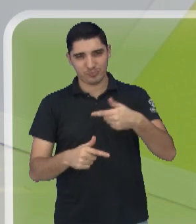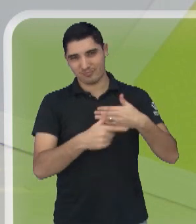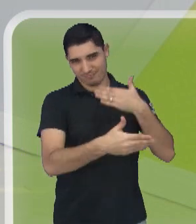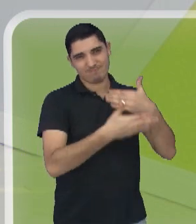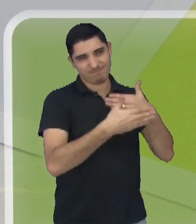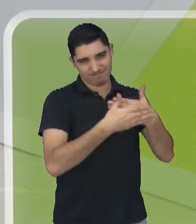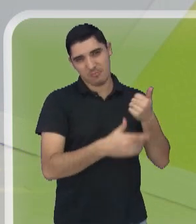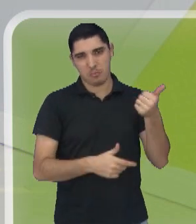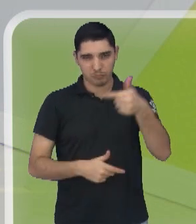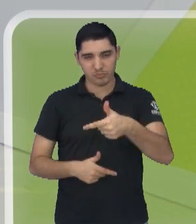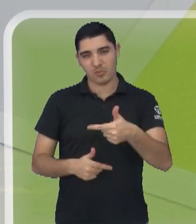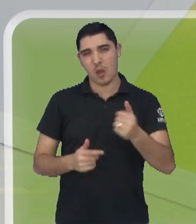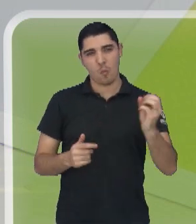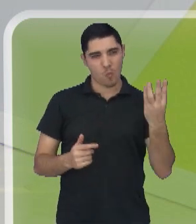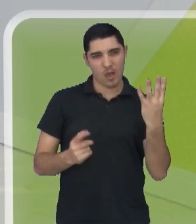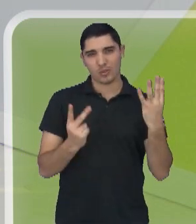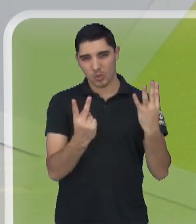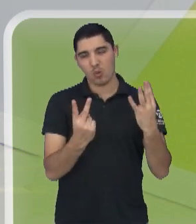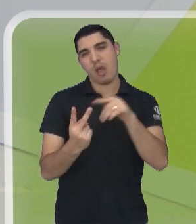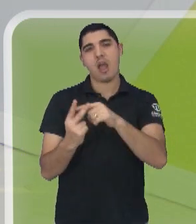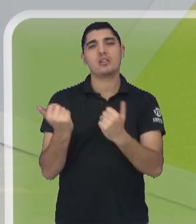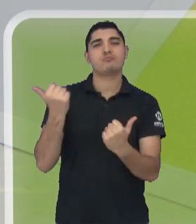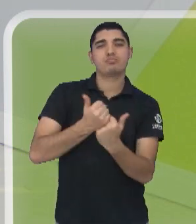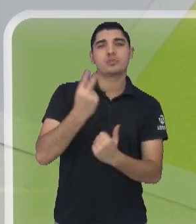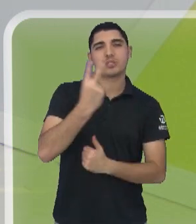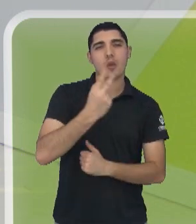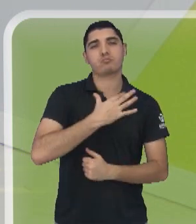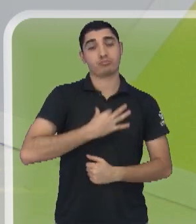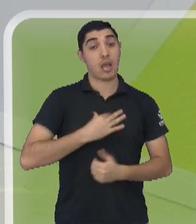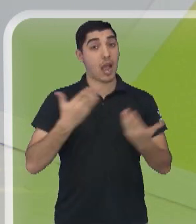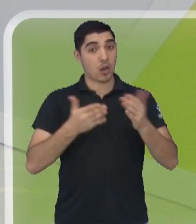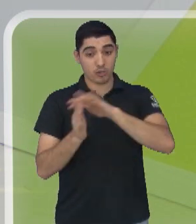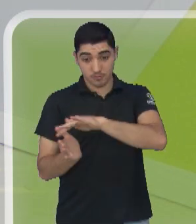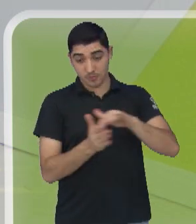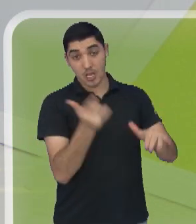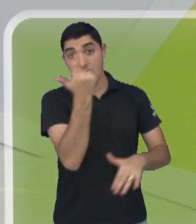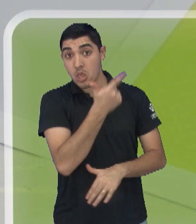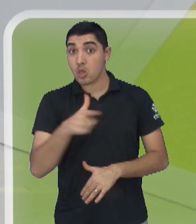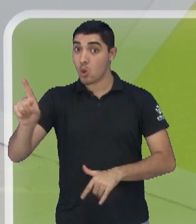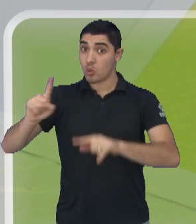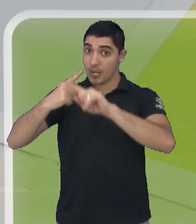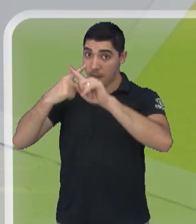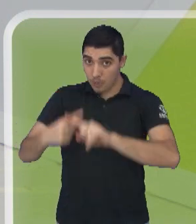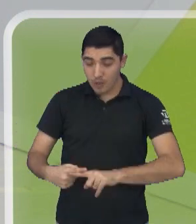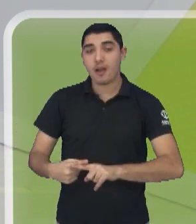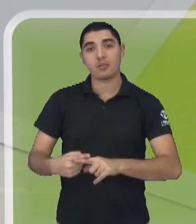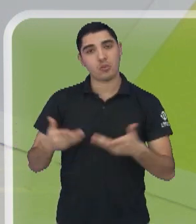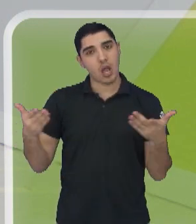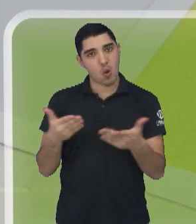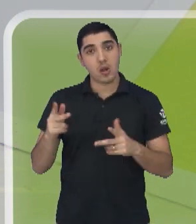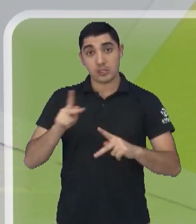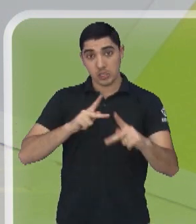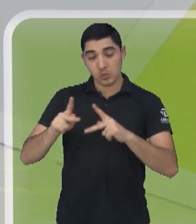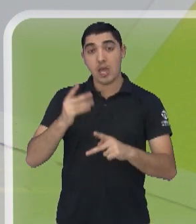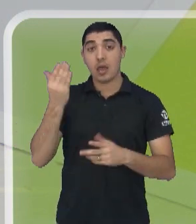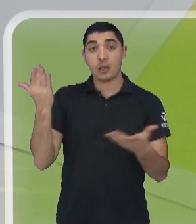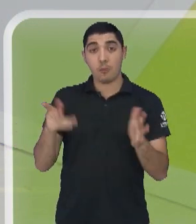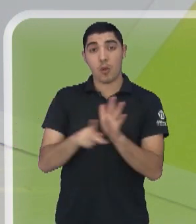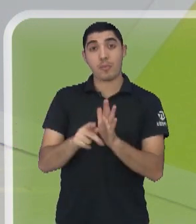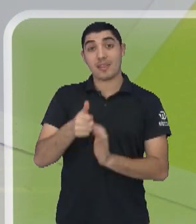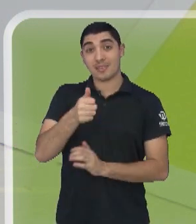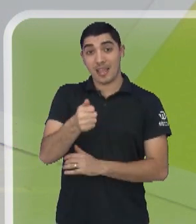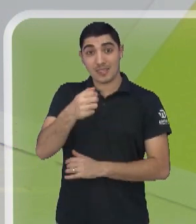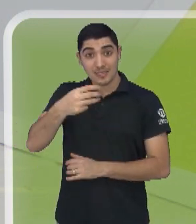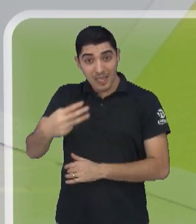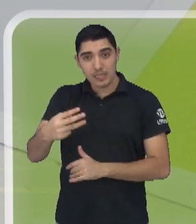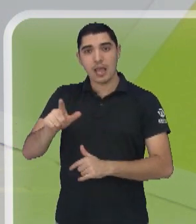4-2 e ficou com o vice dessa competição. Mas agora a história é outra. O São José entra em quadra pela 13ª vez